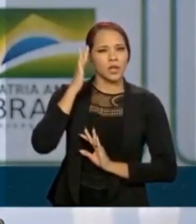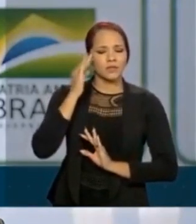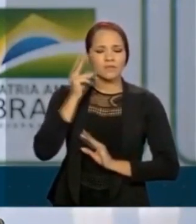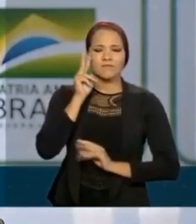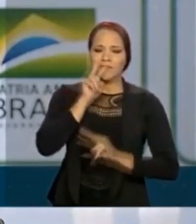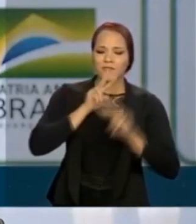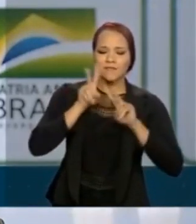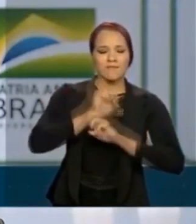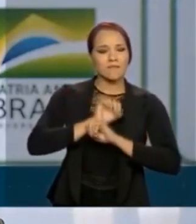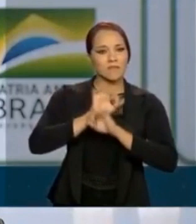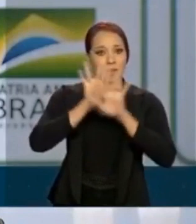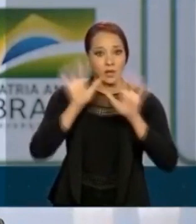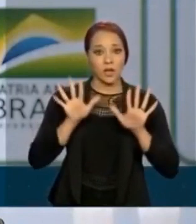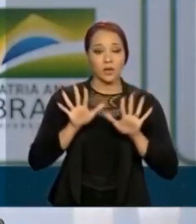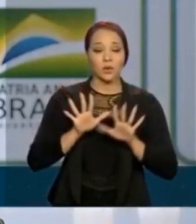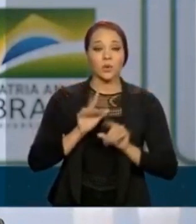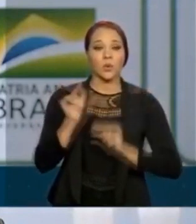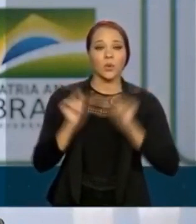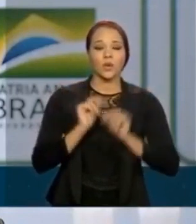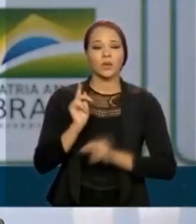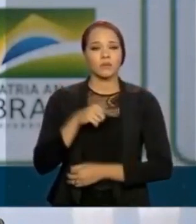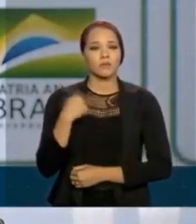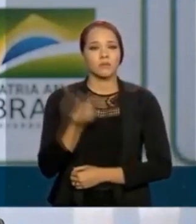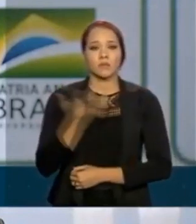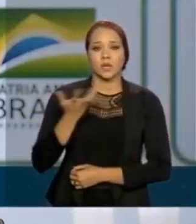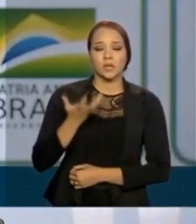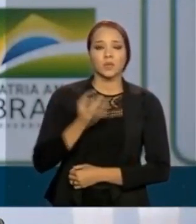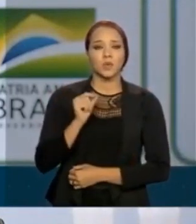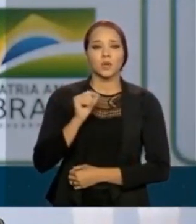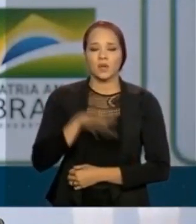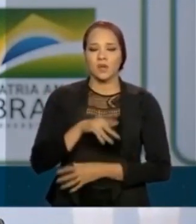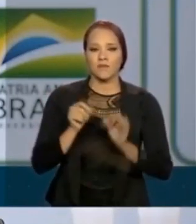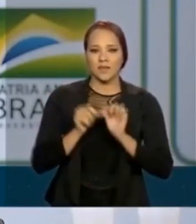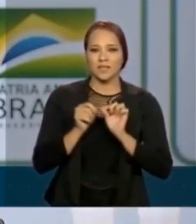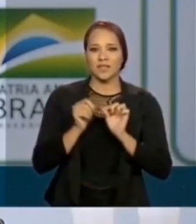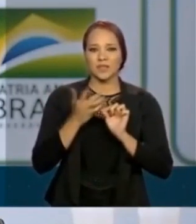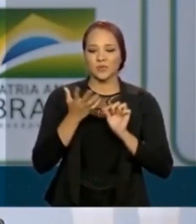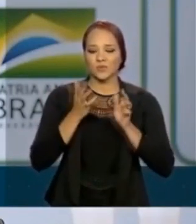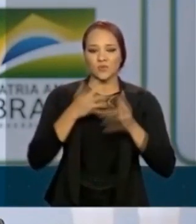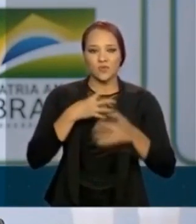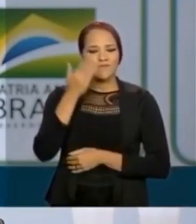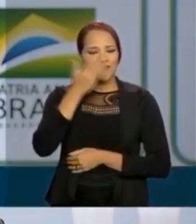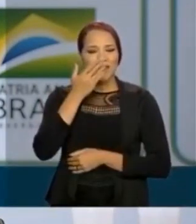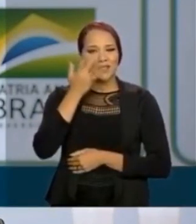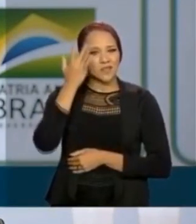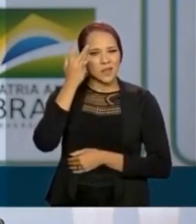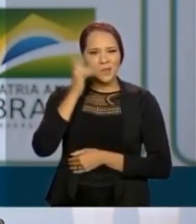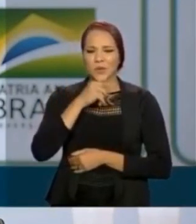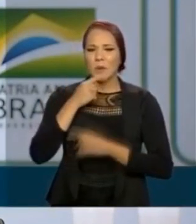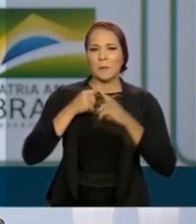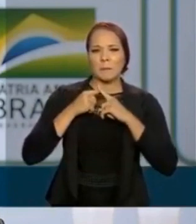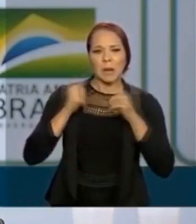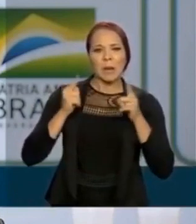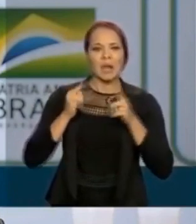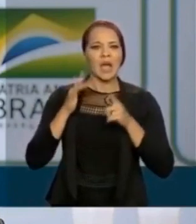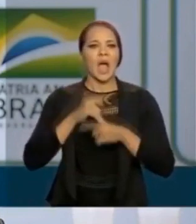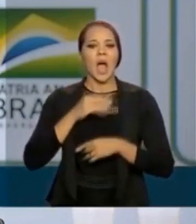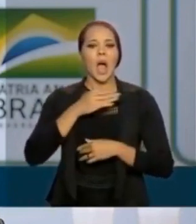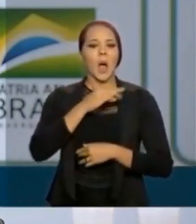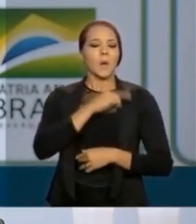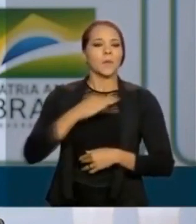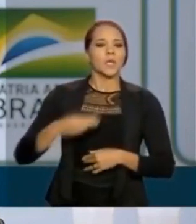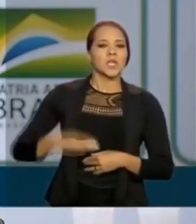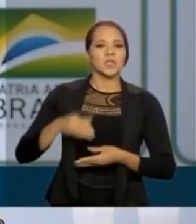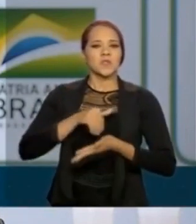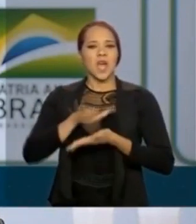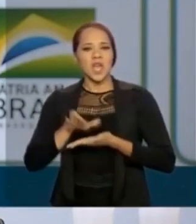muita clareza. O que nós queremos é fazer de uma maneira organizada. Hoje especularam, o ministro vai